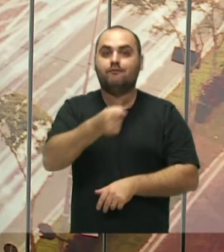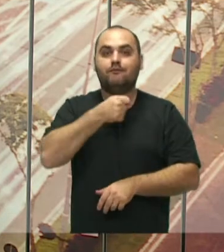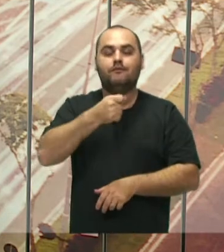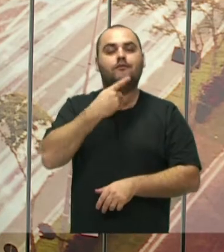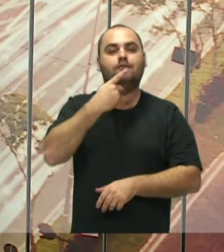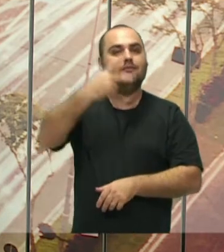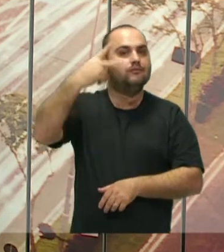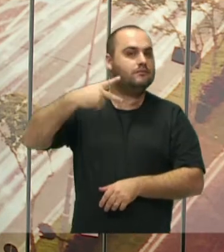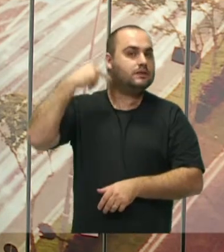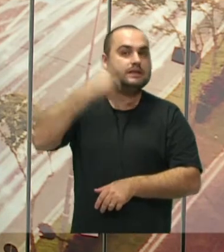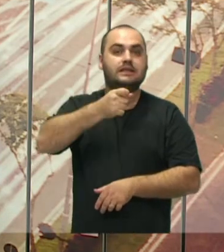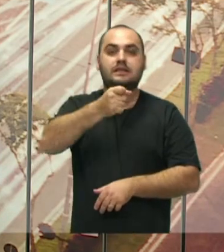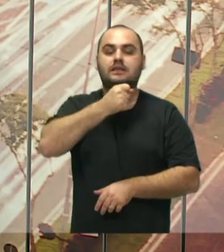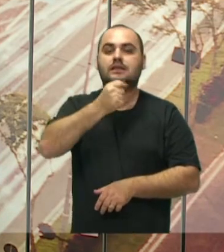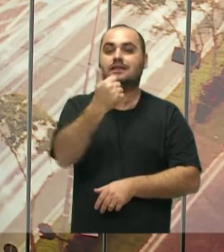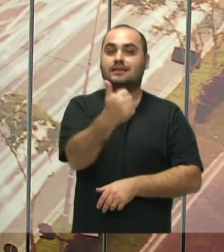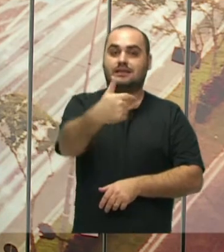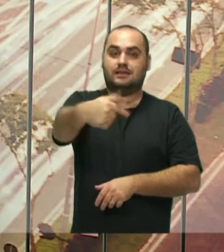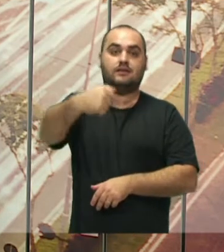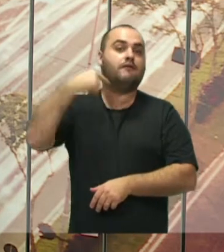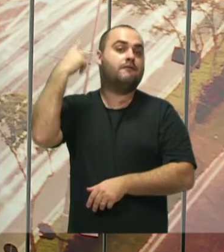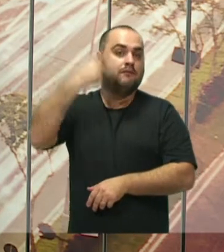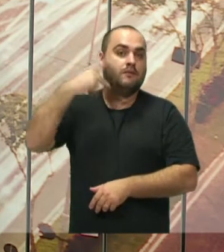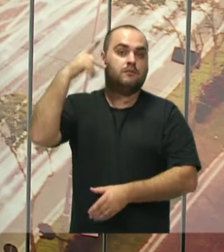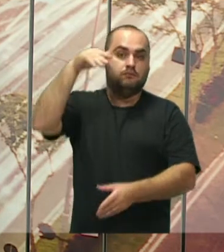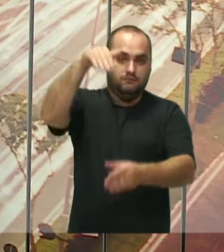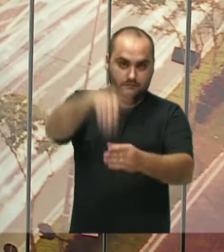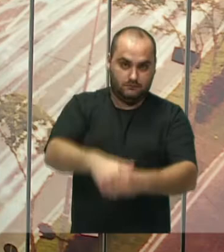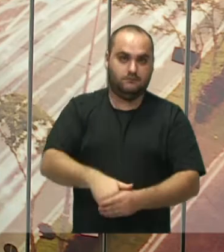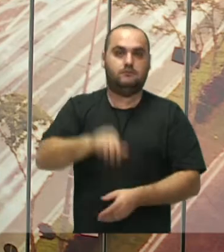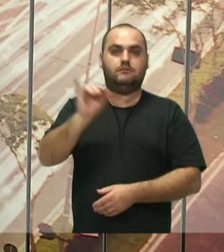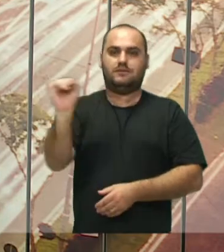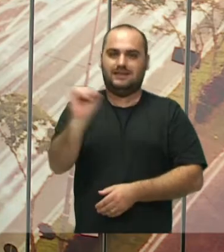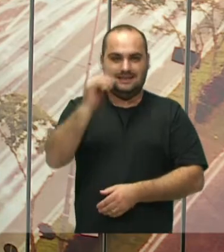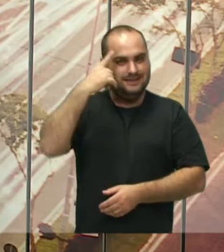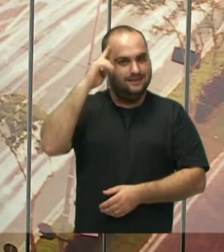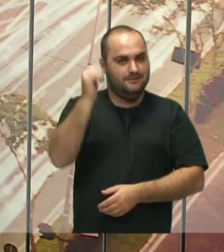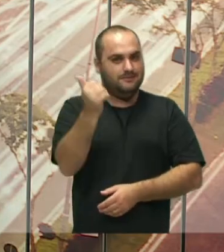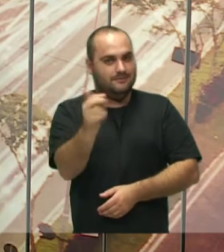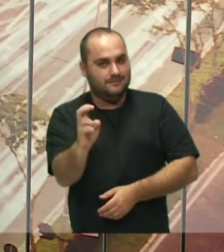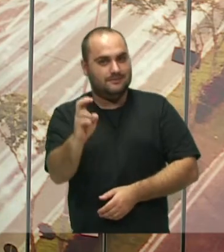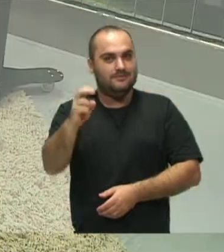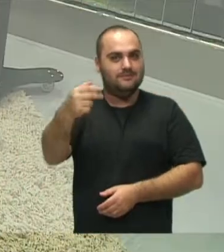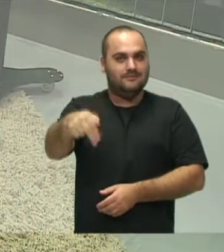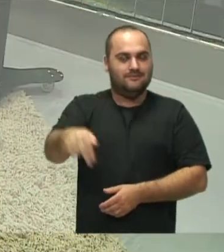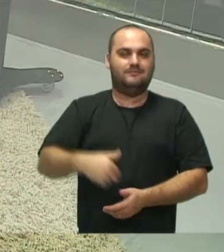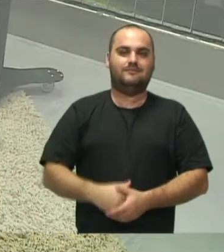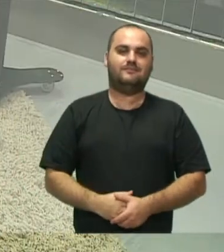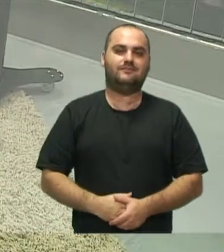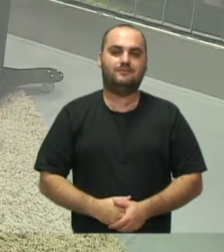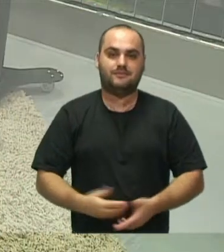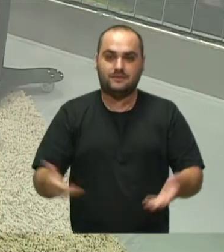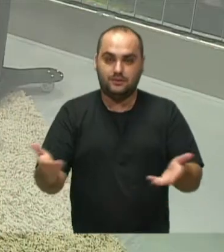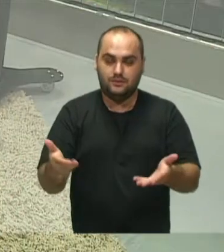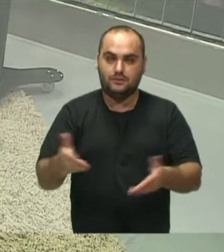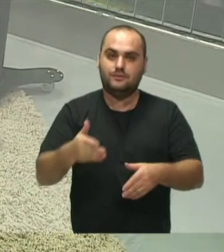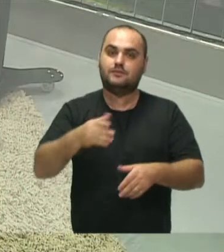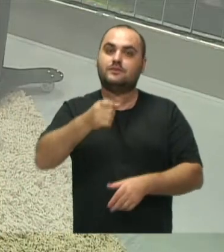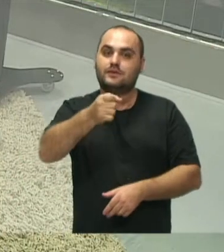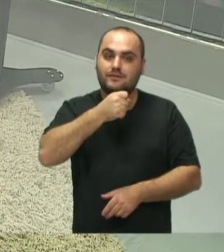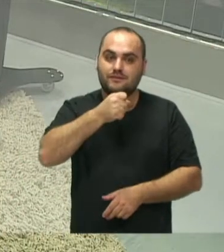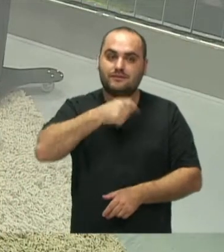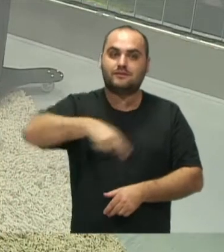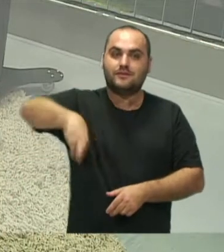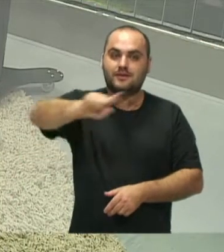estamos entrevistando os 17 vereadores eleitos em Itajaí no último dia quinze de novembro e na entrevista de hoje